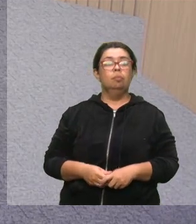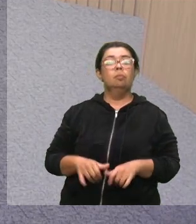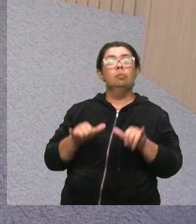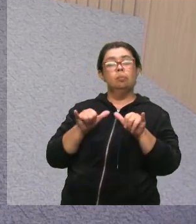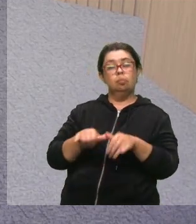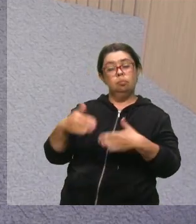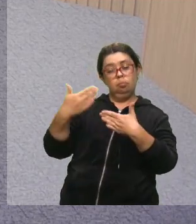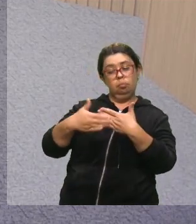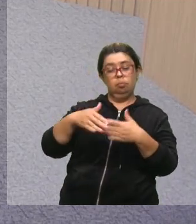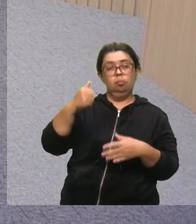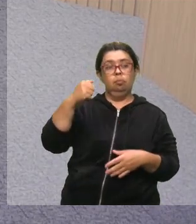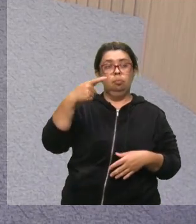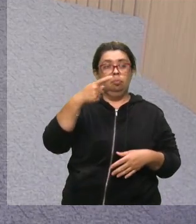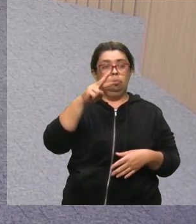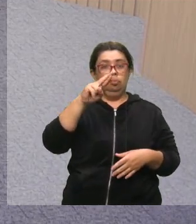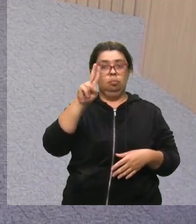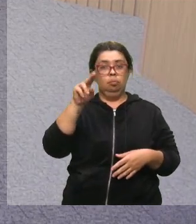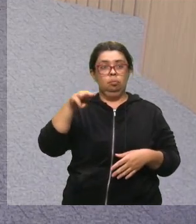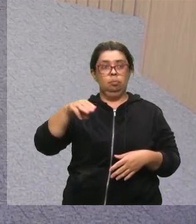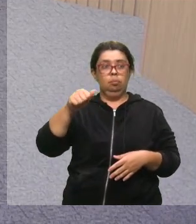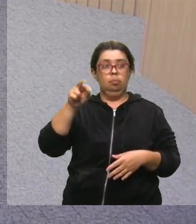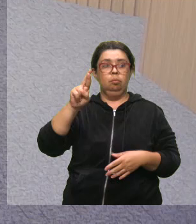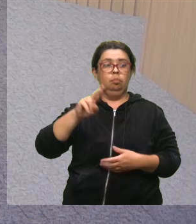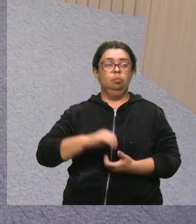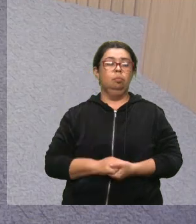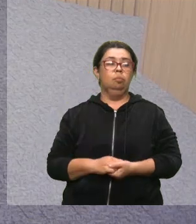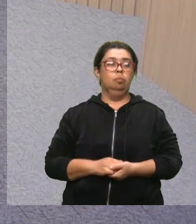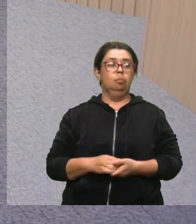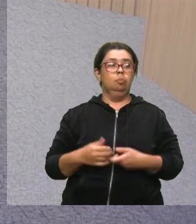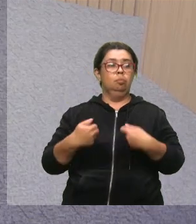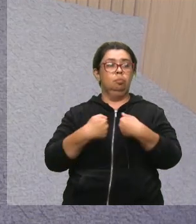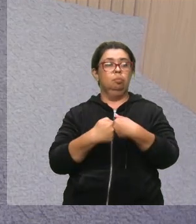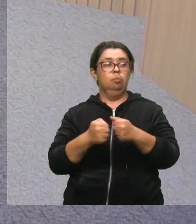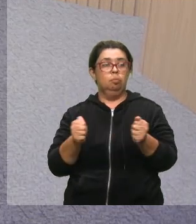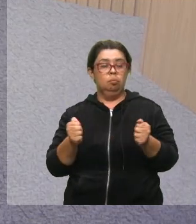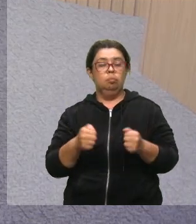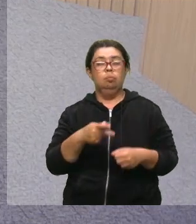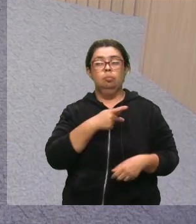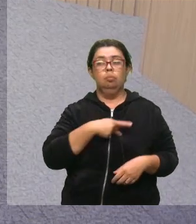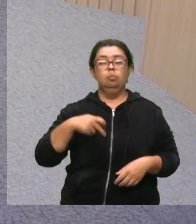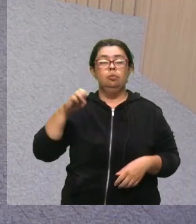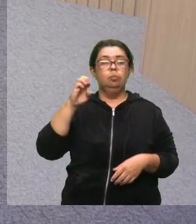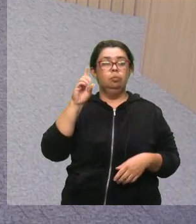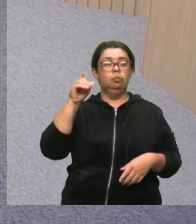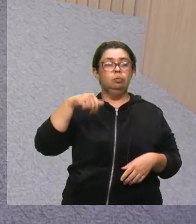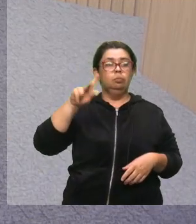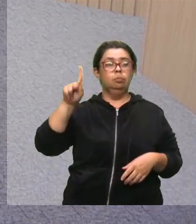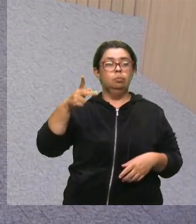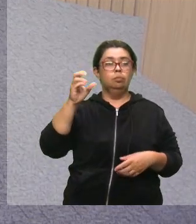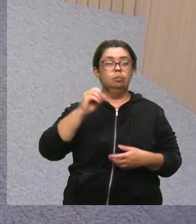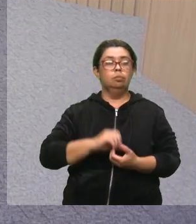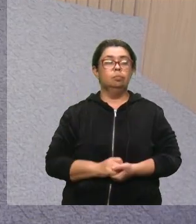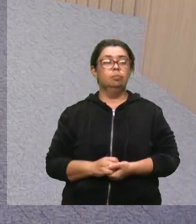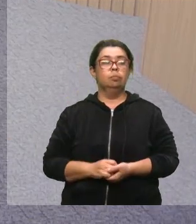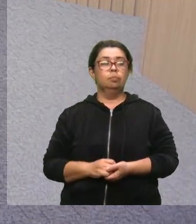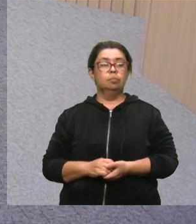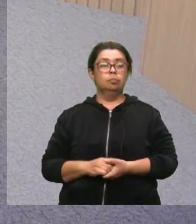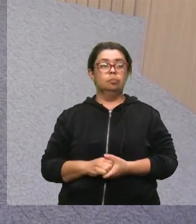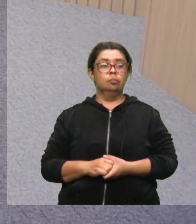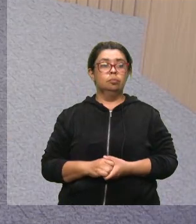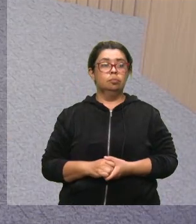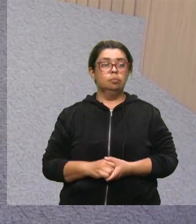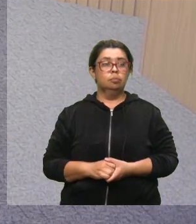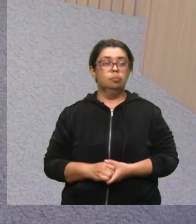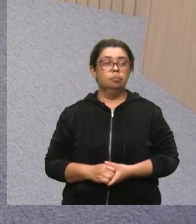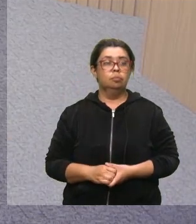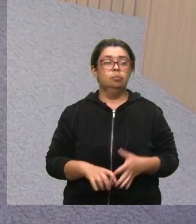à Aprumar. Em relação ao transporte coletivo, o Edinho fez uma ponderação. Só para ilustrar, Edinho,